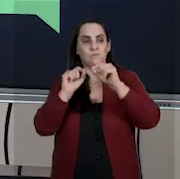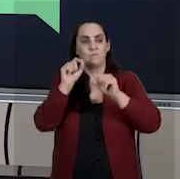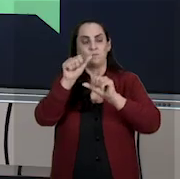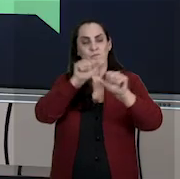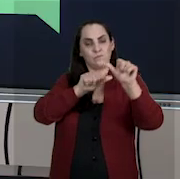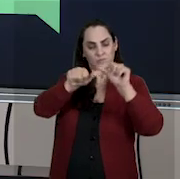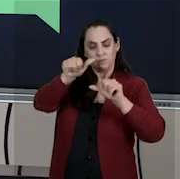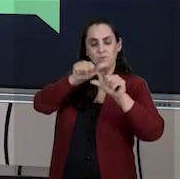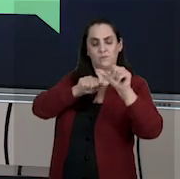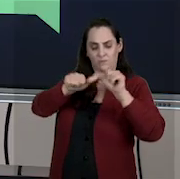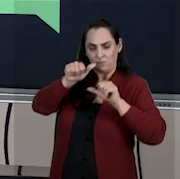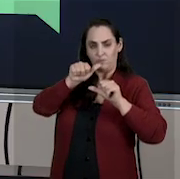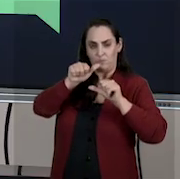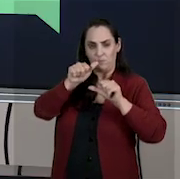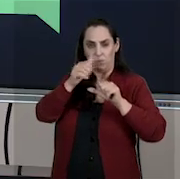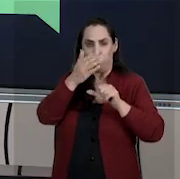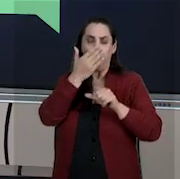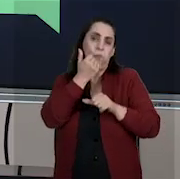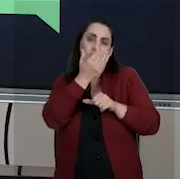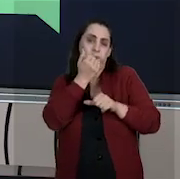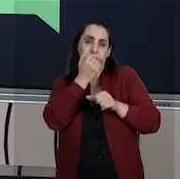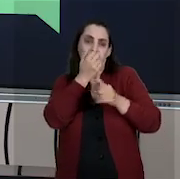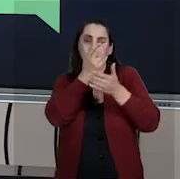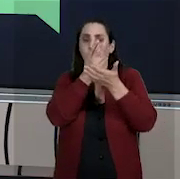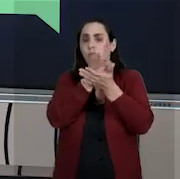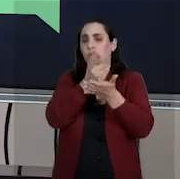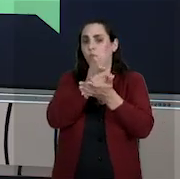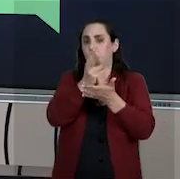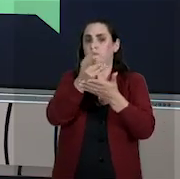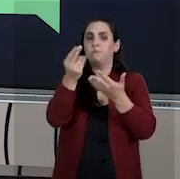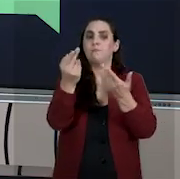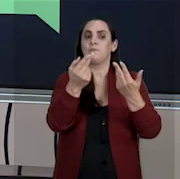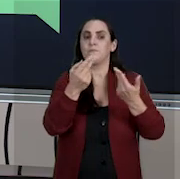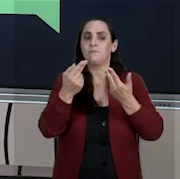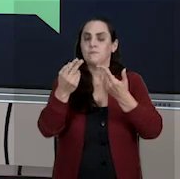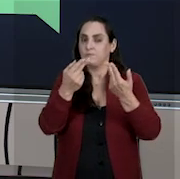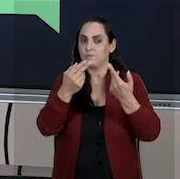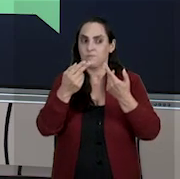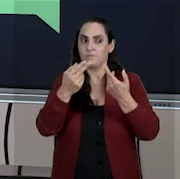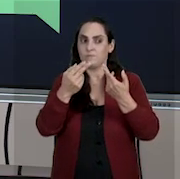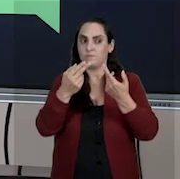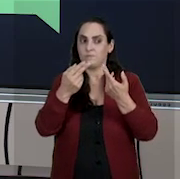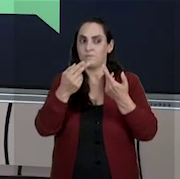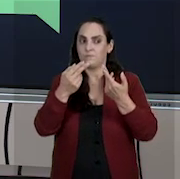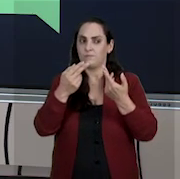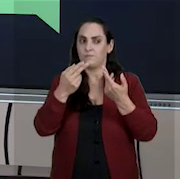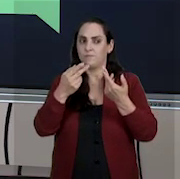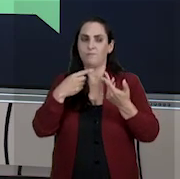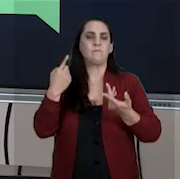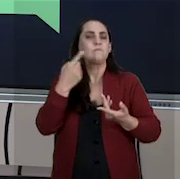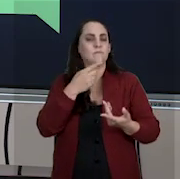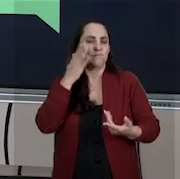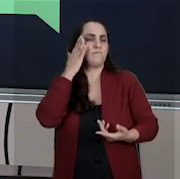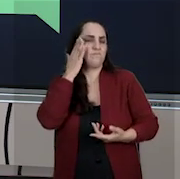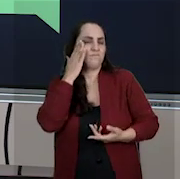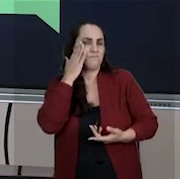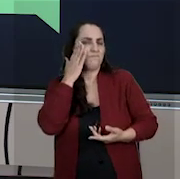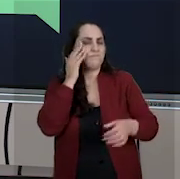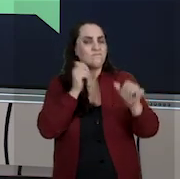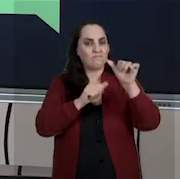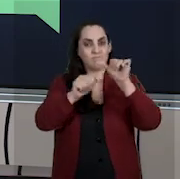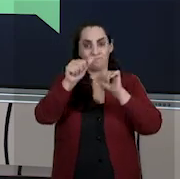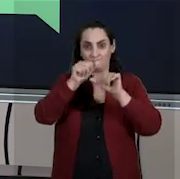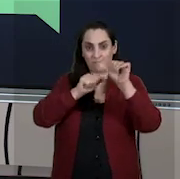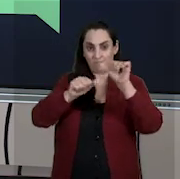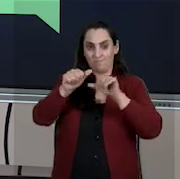fazer? Você acha que da mesma forma que ele entra pela sua boca, ele vai sair? A gente já sabe que não, Ele muda o